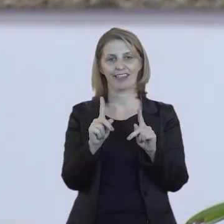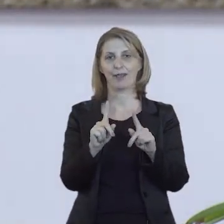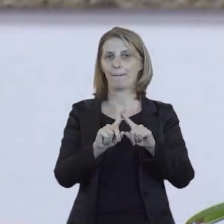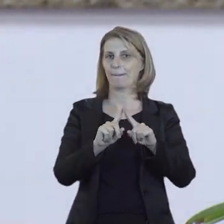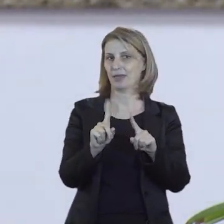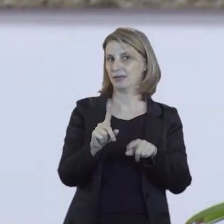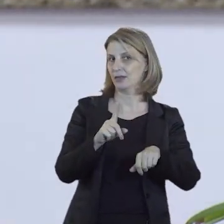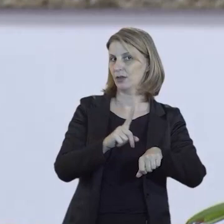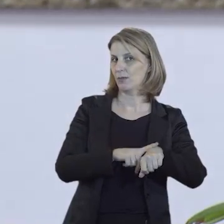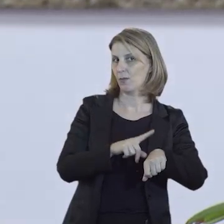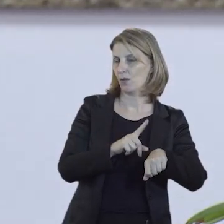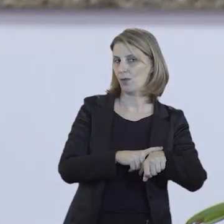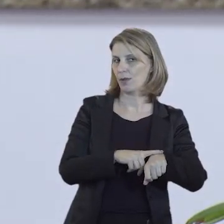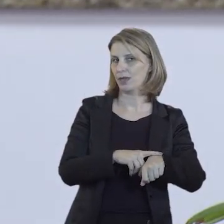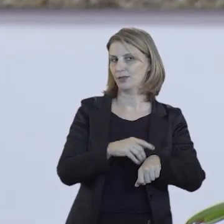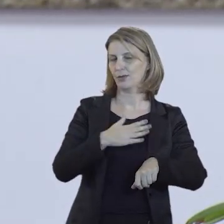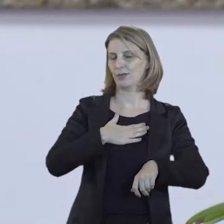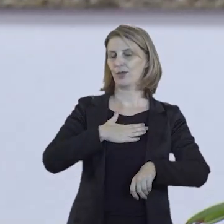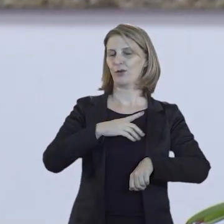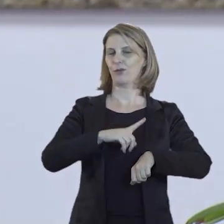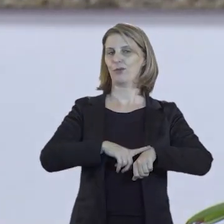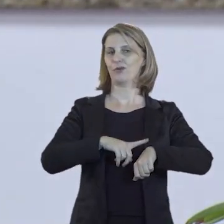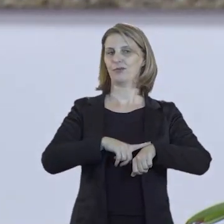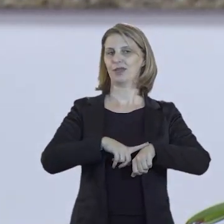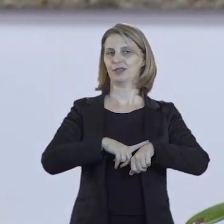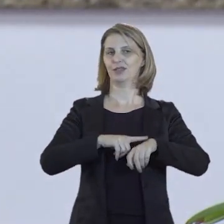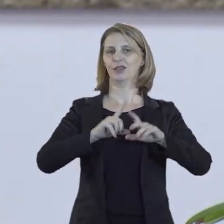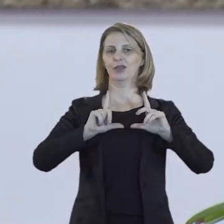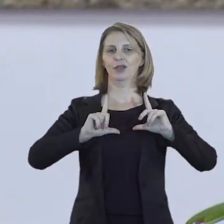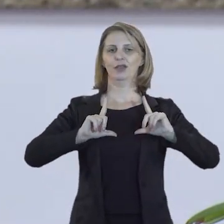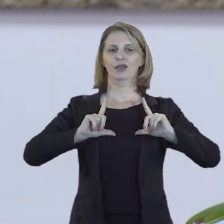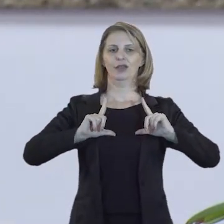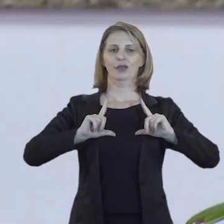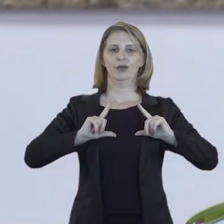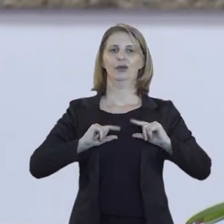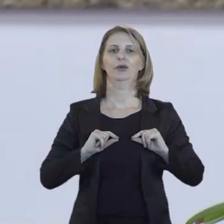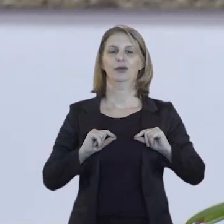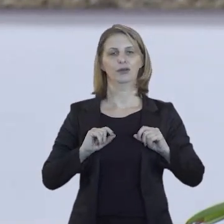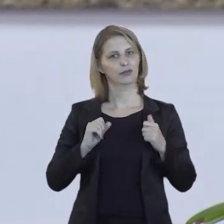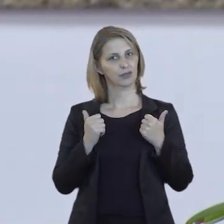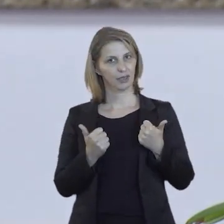existe. Mas, esse momento é o meu momento de